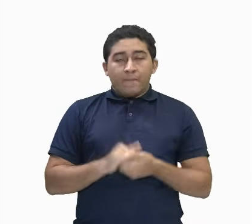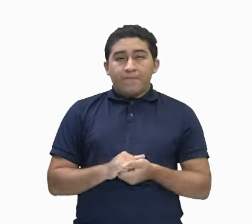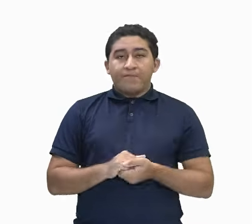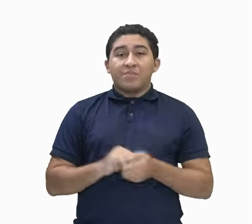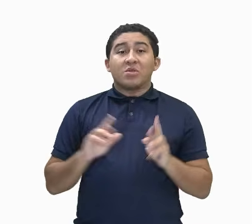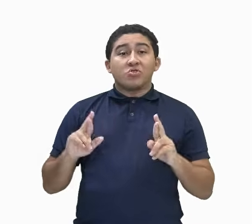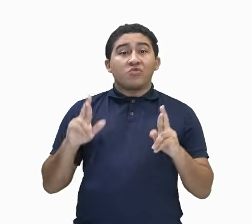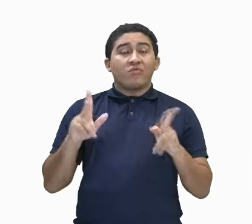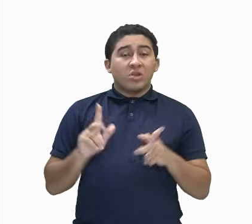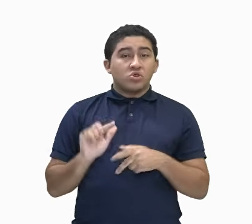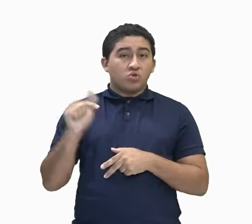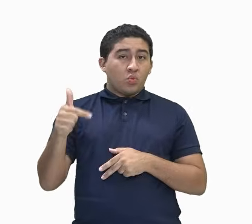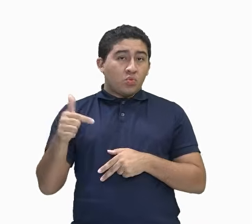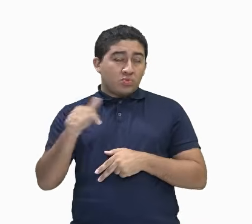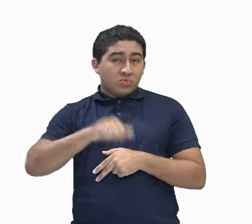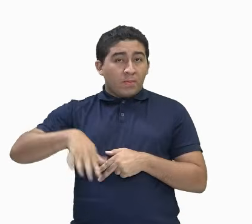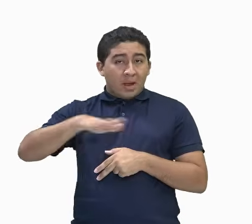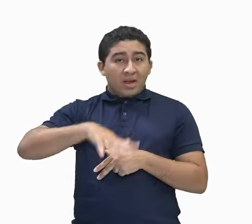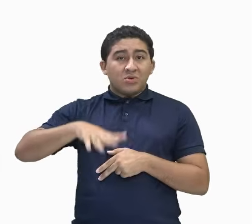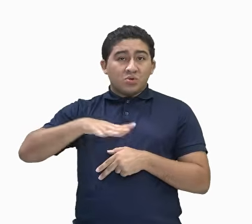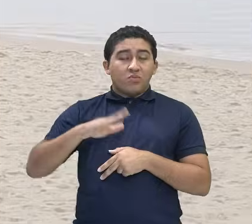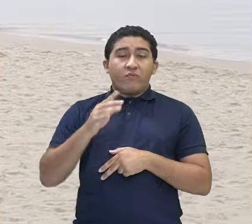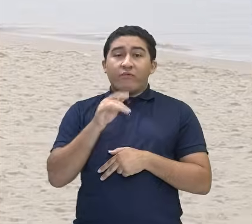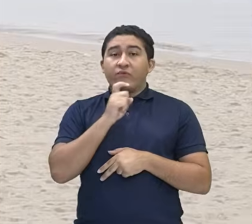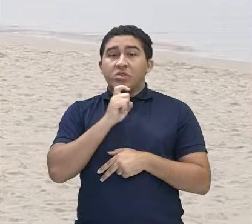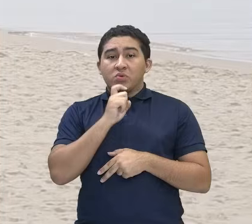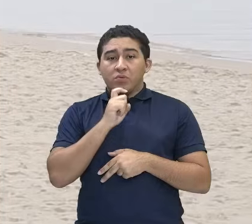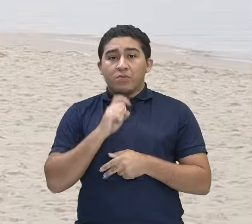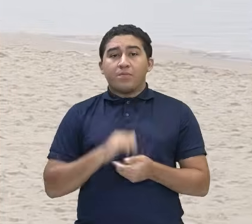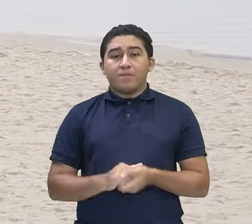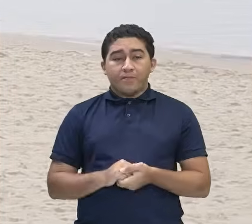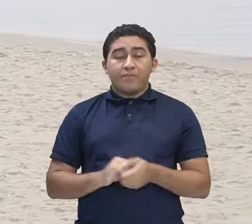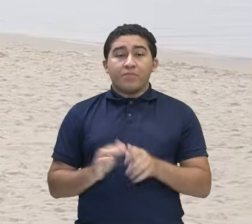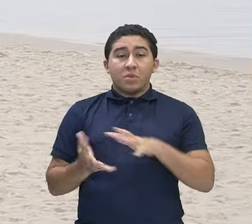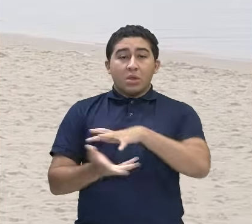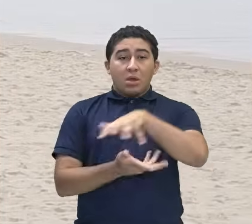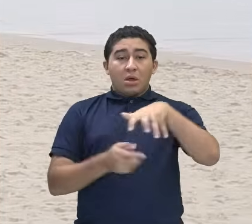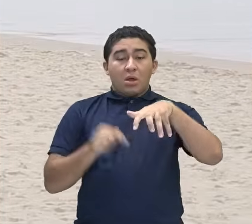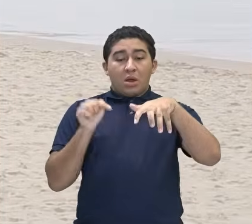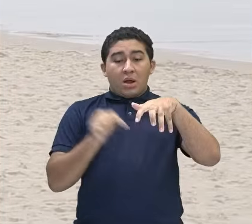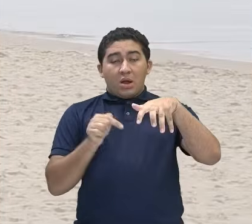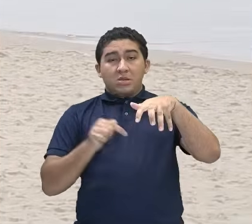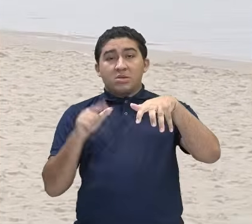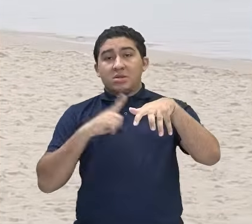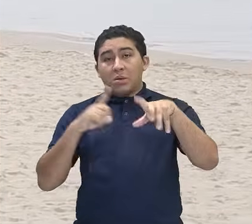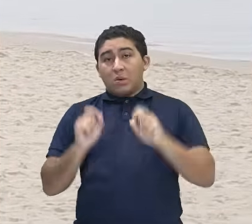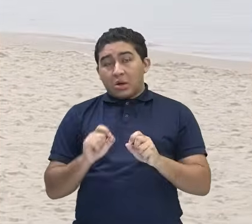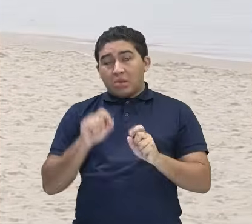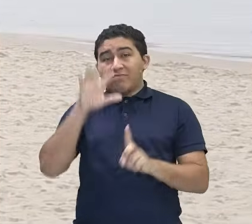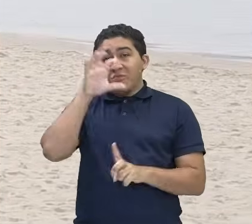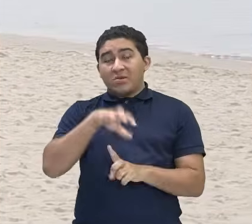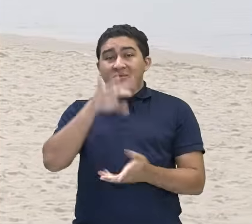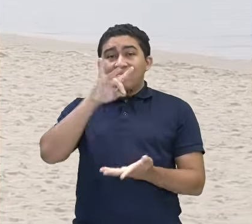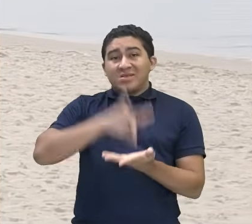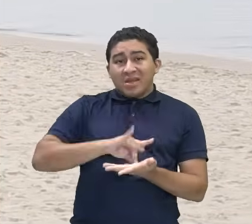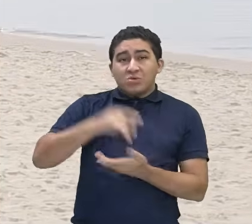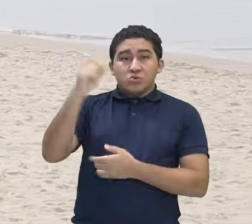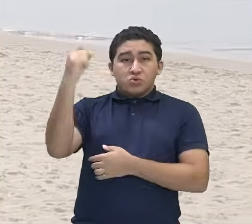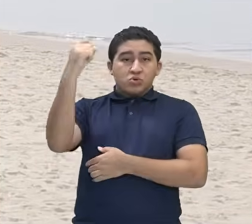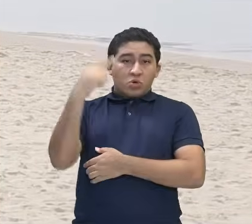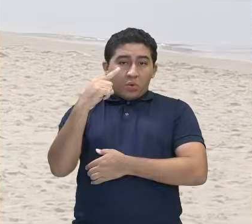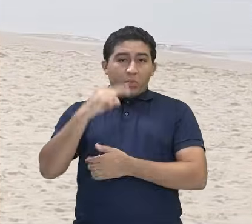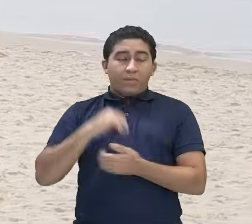de uma zona polar. Tá? Então, a zona tropical, ela acaba tendo mais incidência solar, que